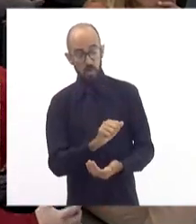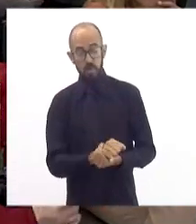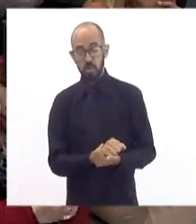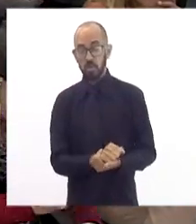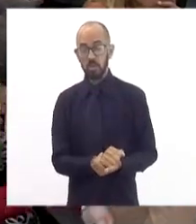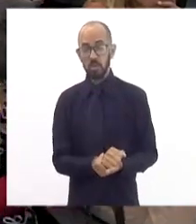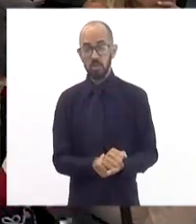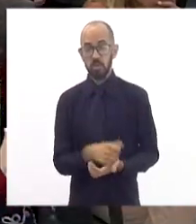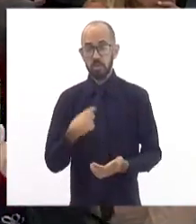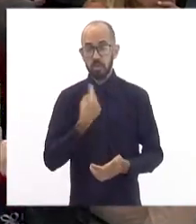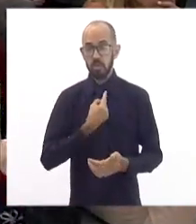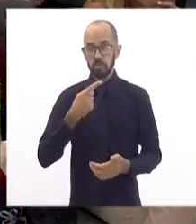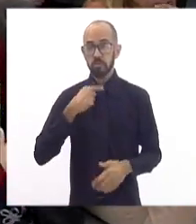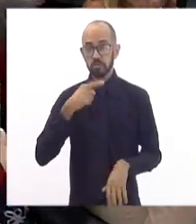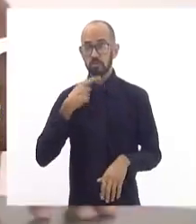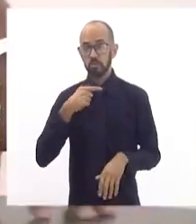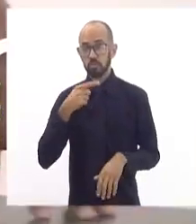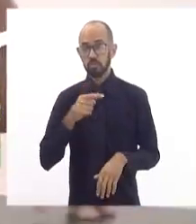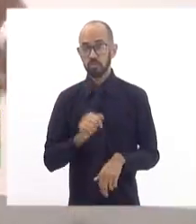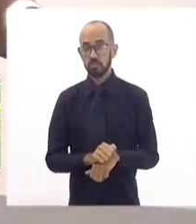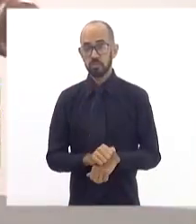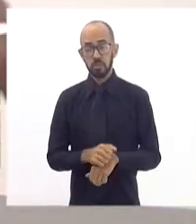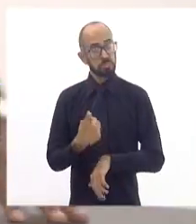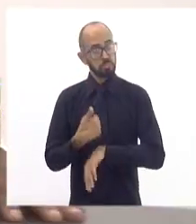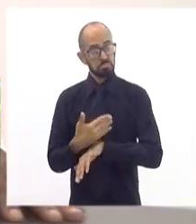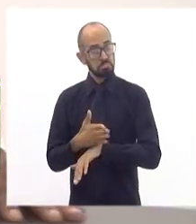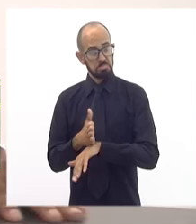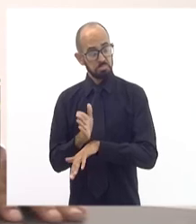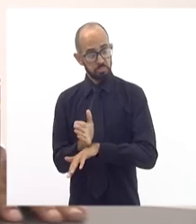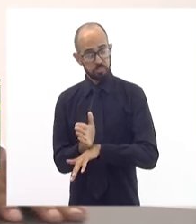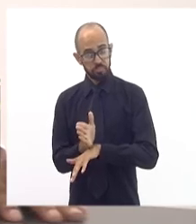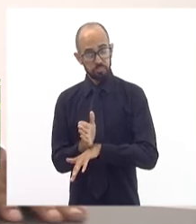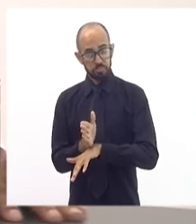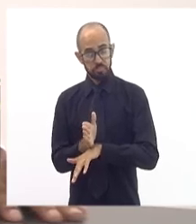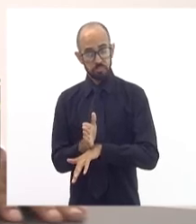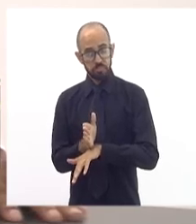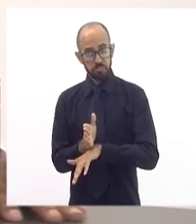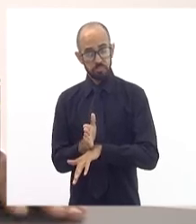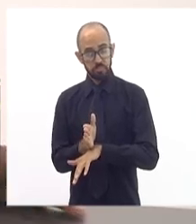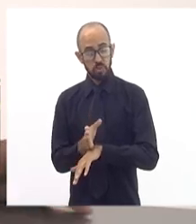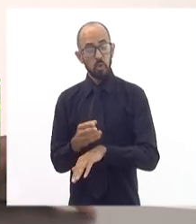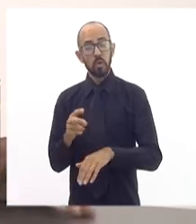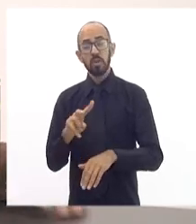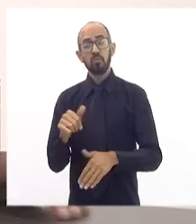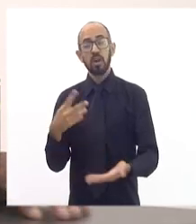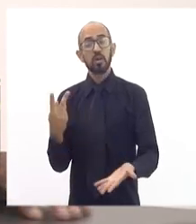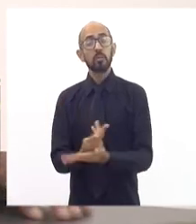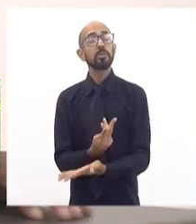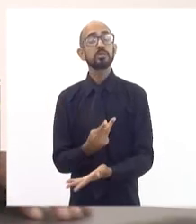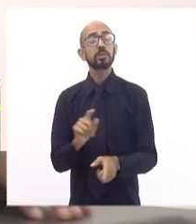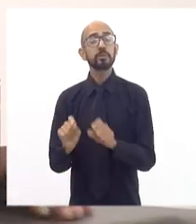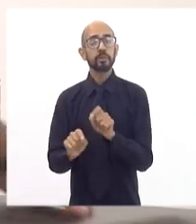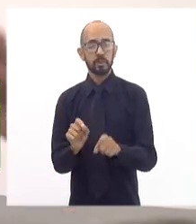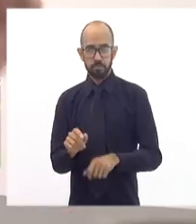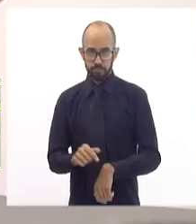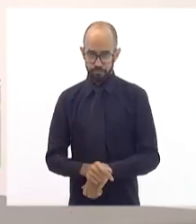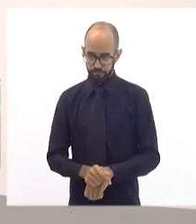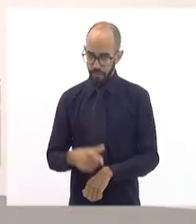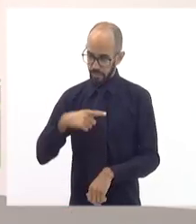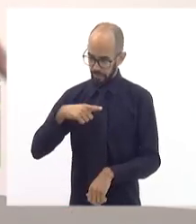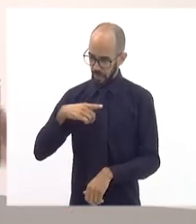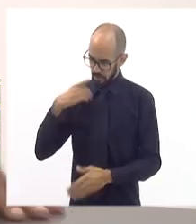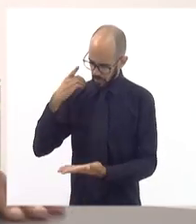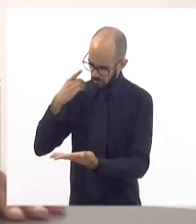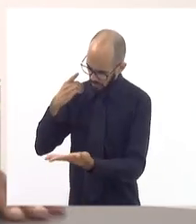sabe fica se questionando o tempo todo E aonde é que isso vai levando sabe existem ainda deputada